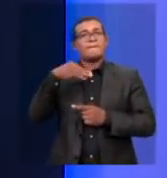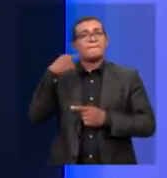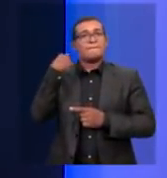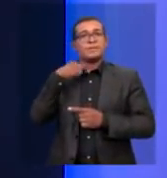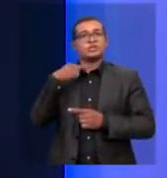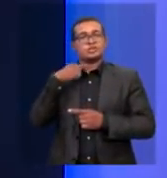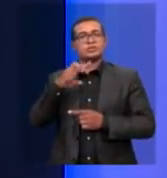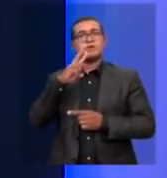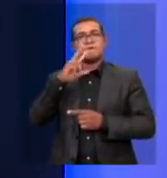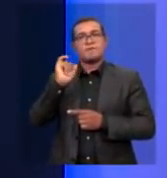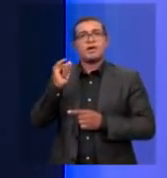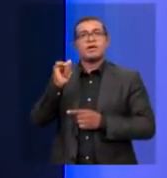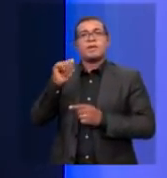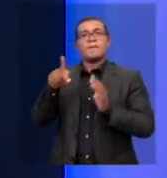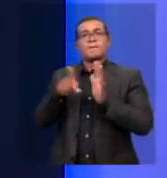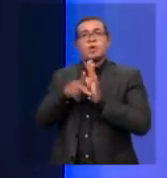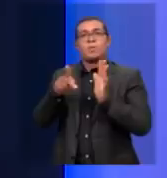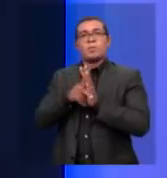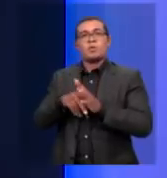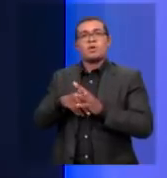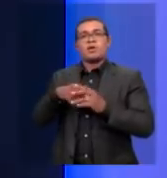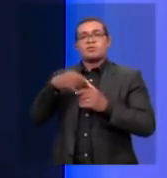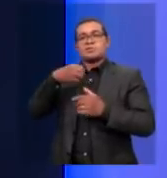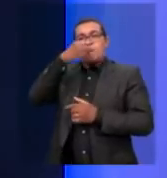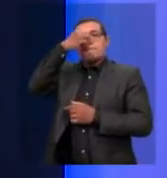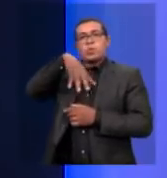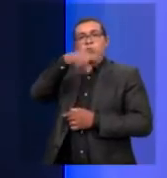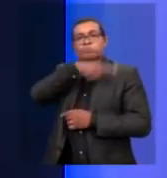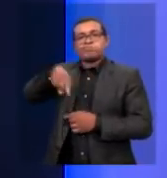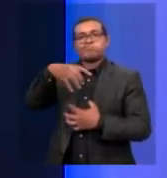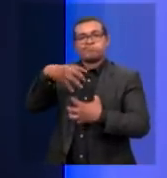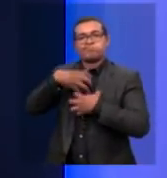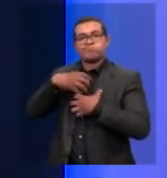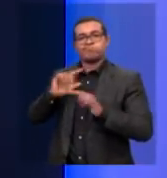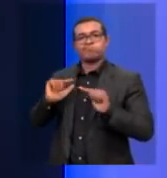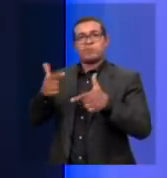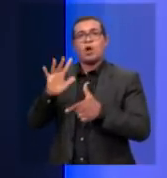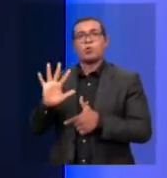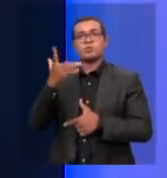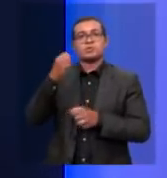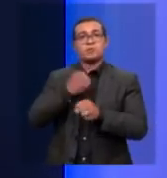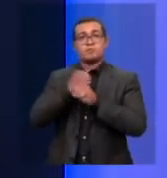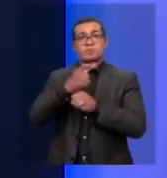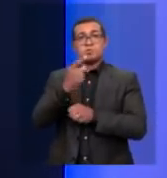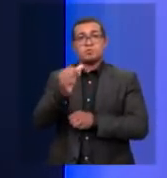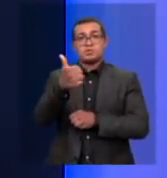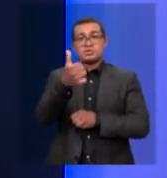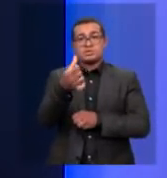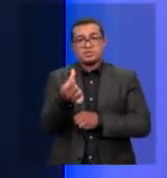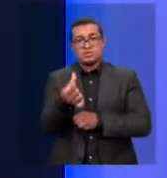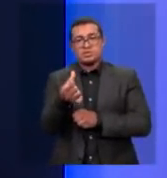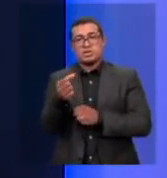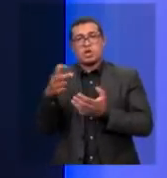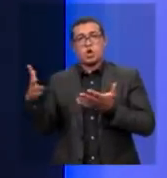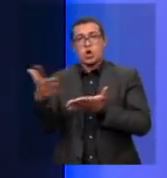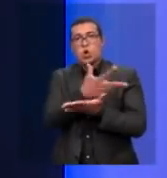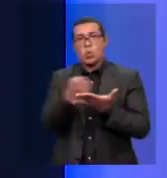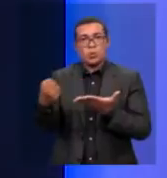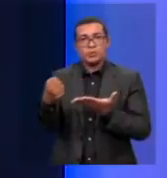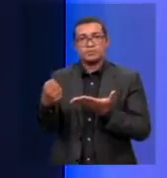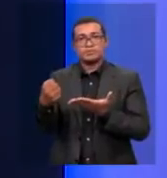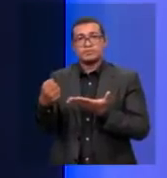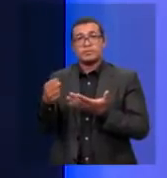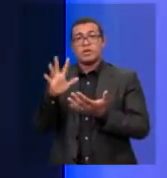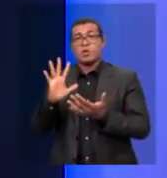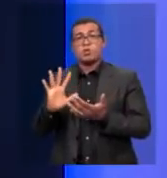violência né da que sofremos numa democracia pós golpe de 2016 uma das primeiras medidas que aconteceu foi